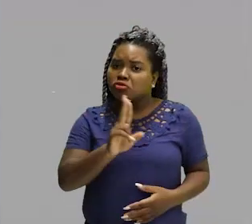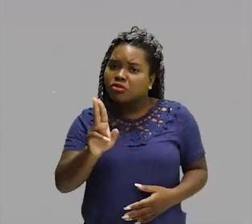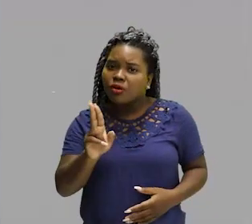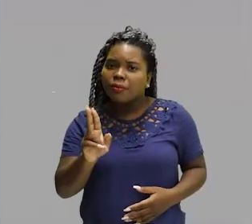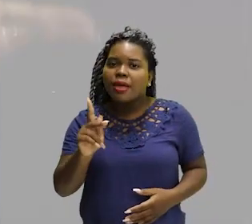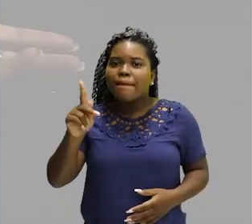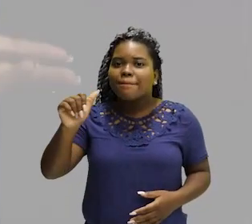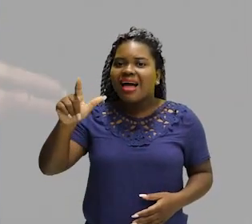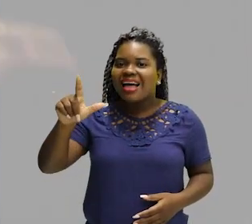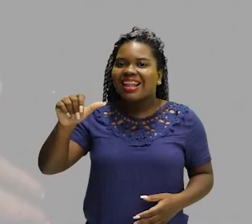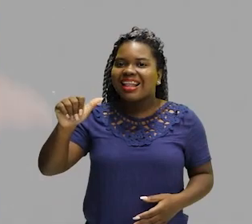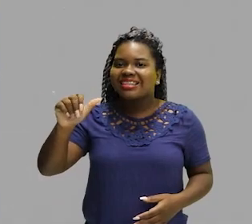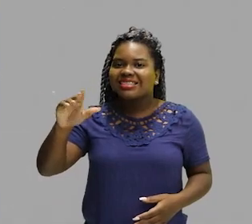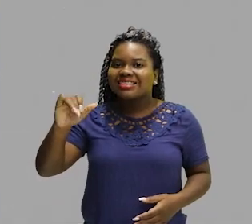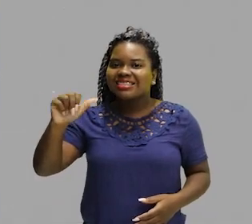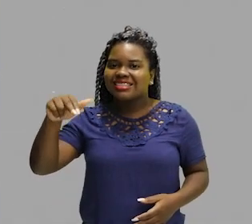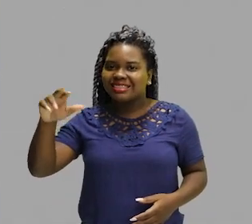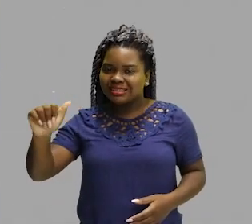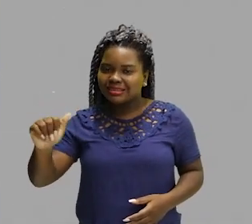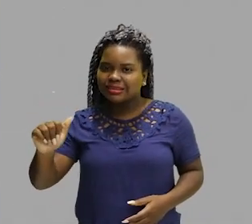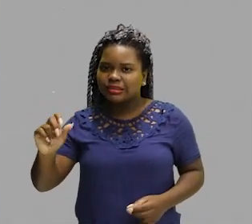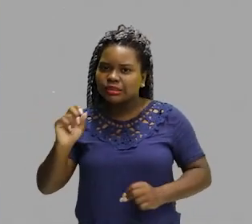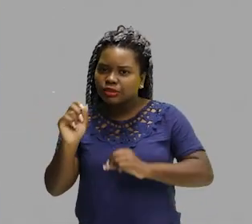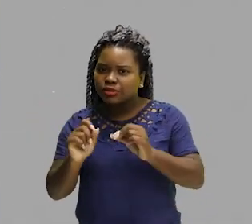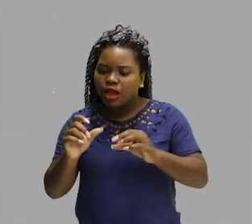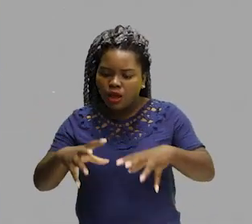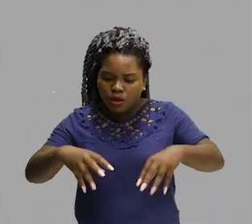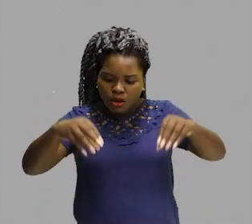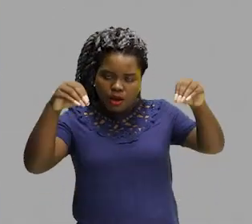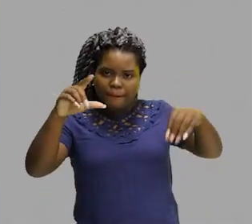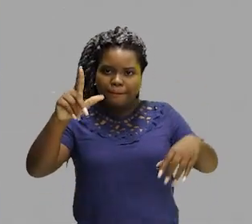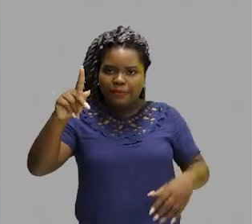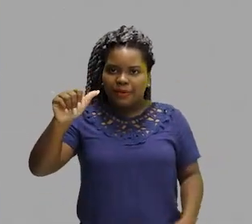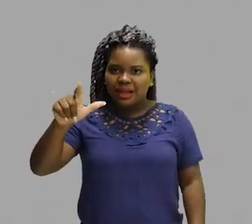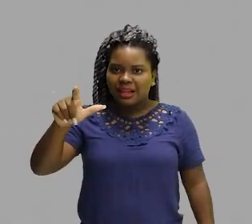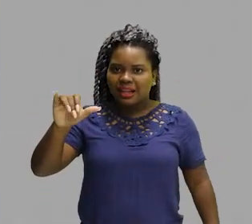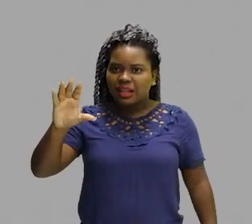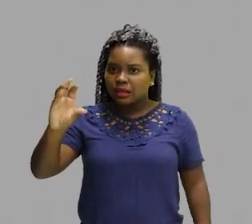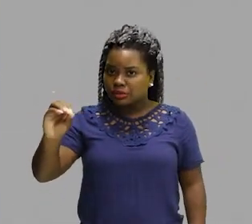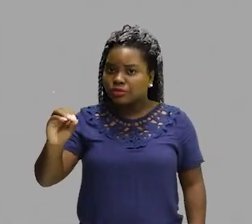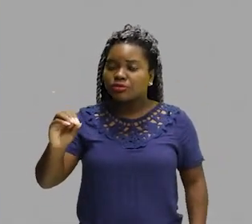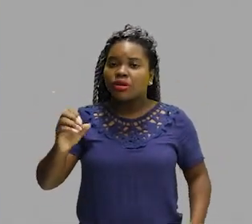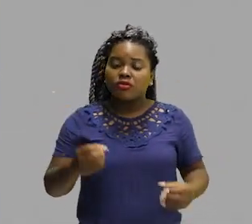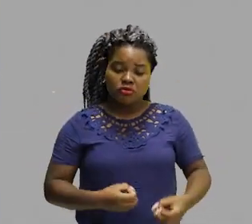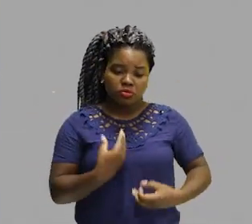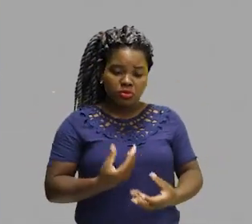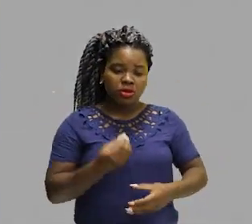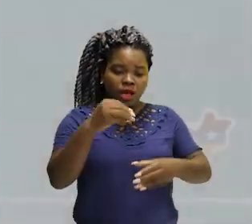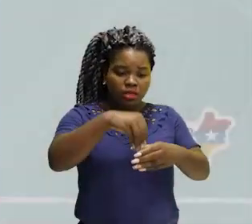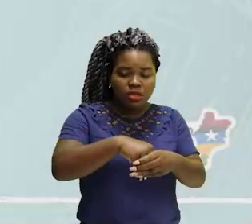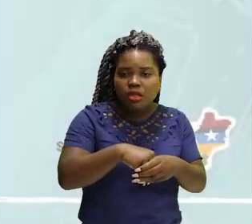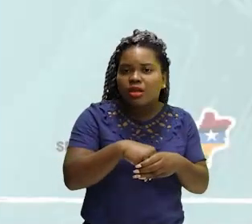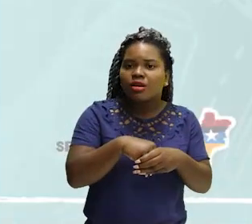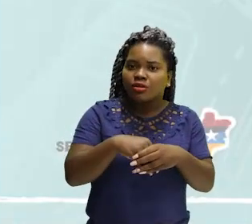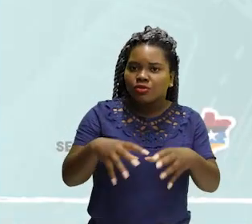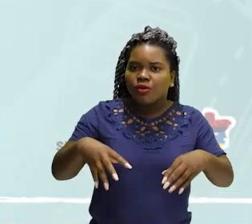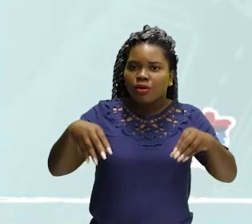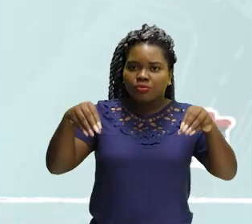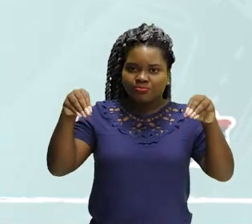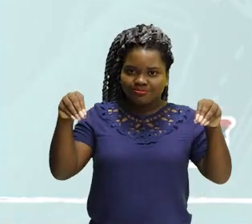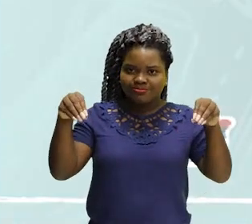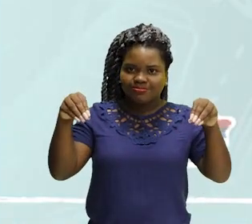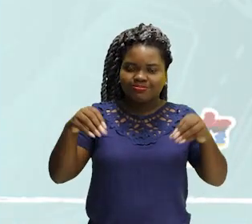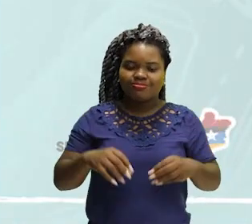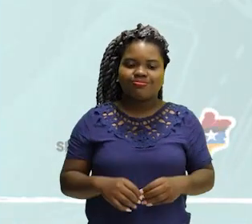né? Palaciana, tem a ver com o quê? Palácio. Então, poesia palaciana é aquela poesia que foi produzida lá e apresentada nos palácios. Olha